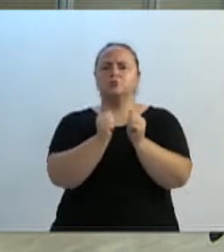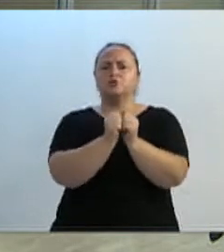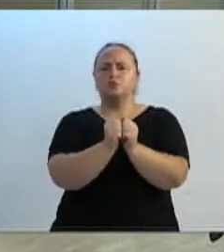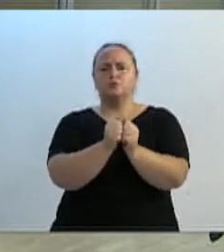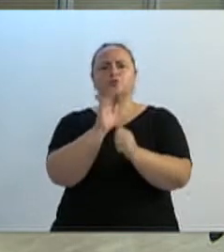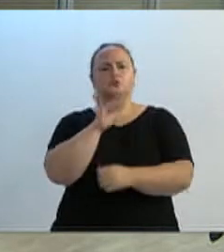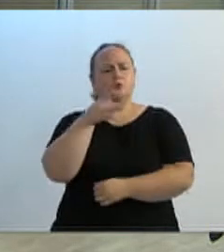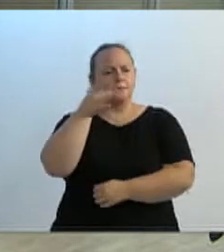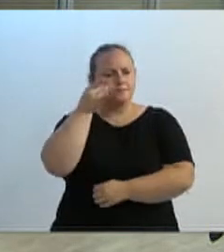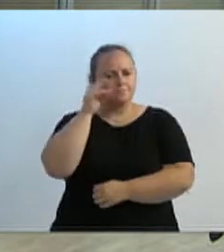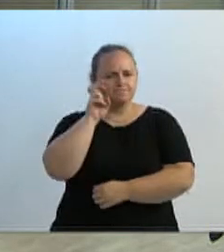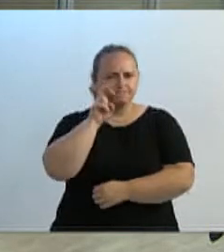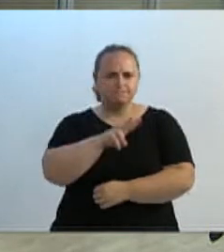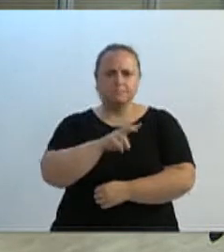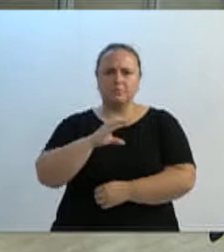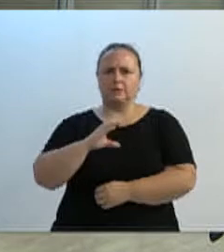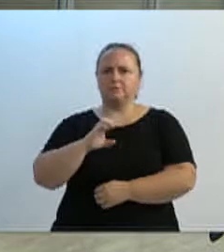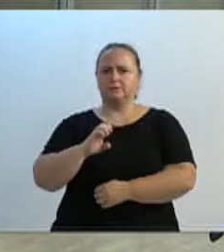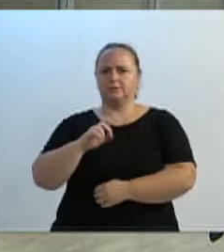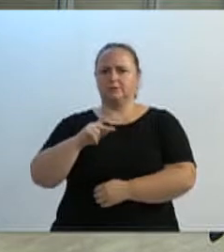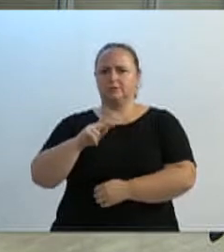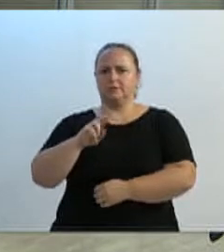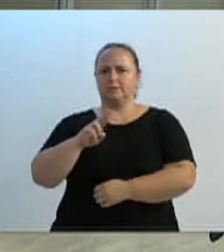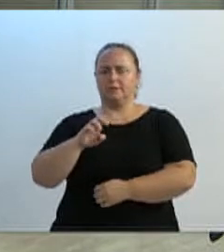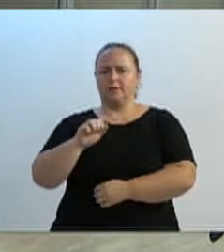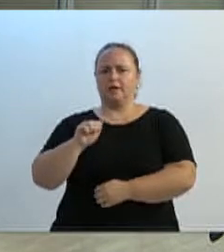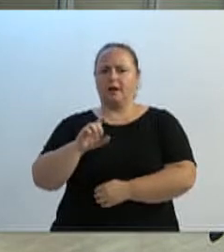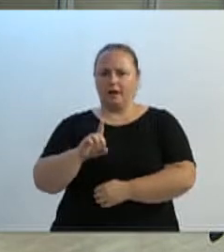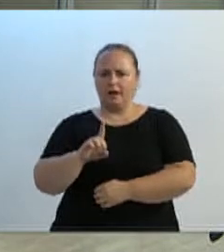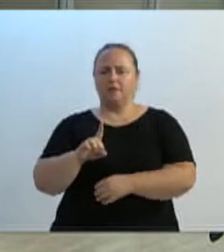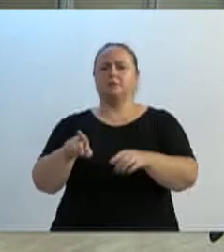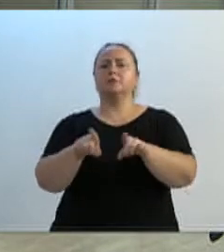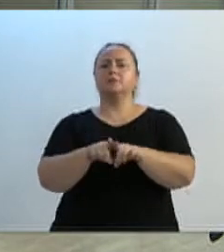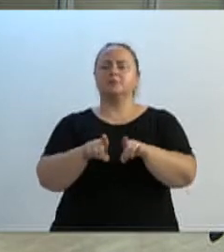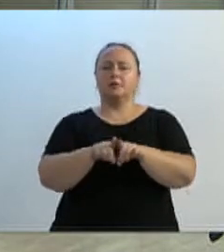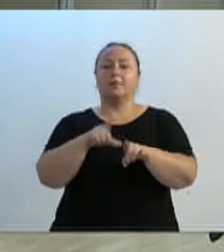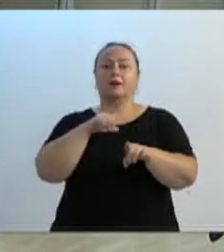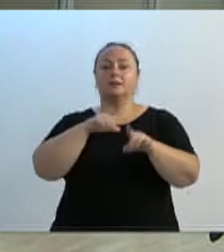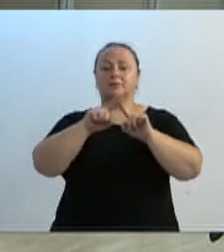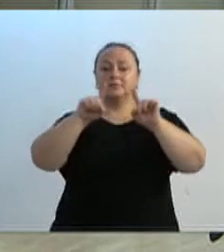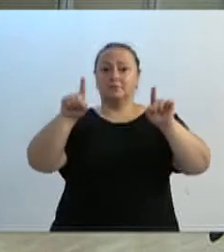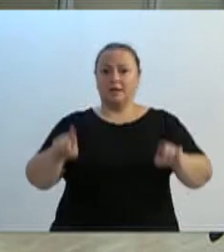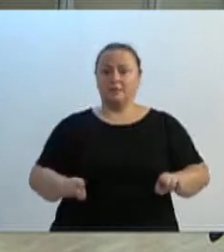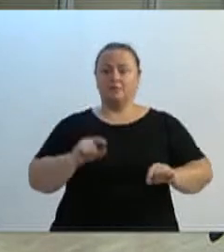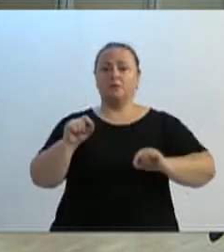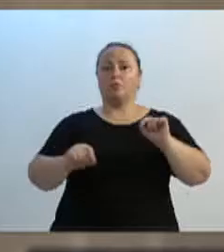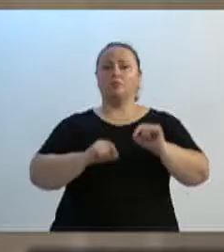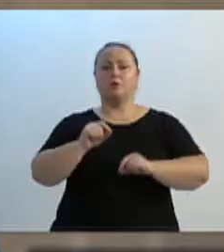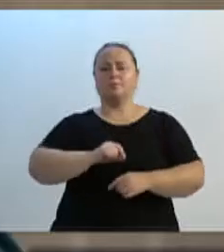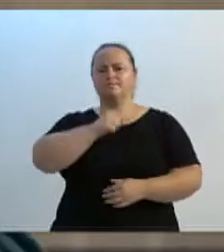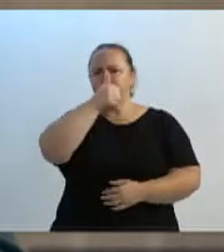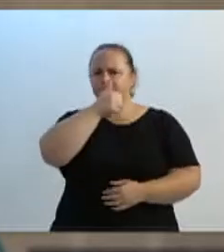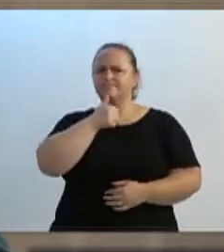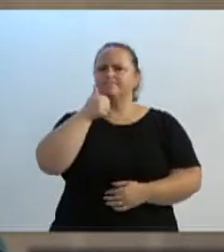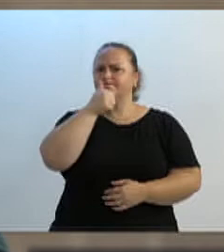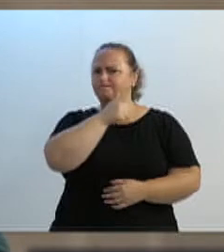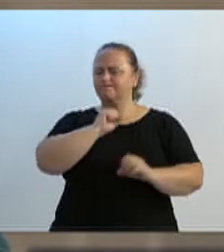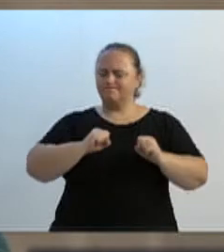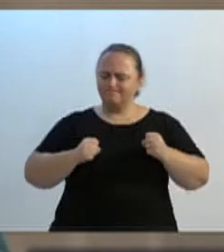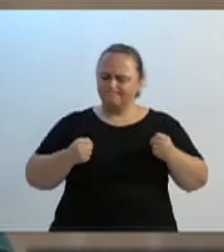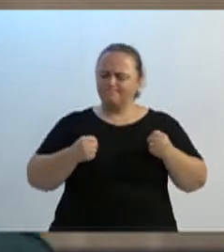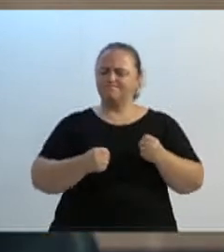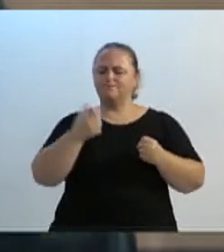do CEPREAT, vendo a situação dos servidores que têm se sacrificado bastante para fazer o